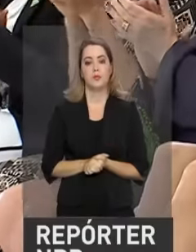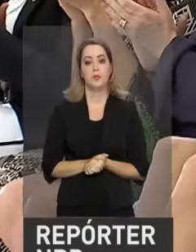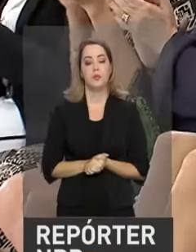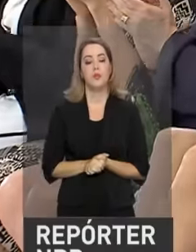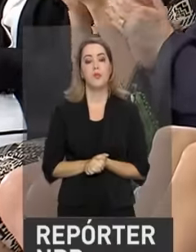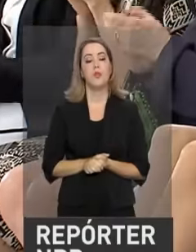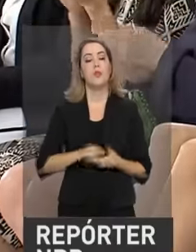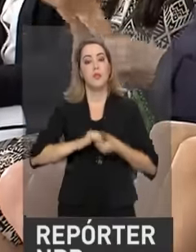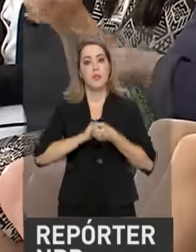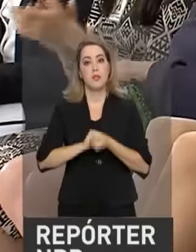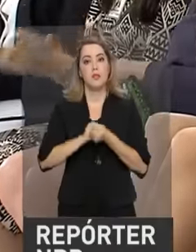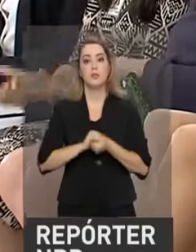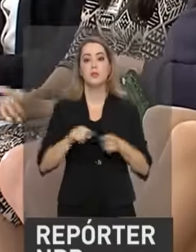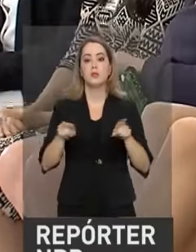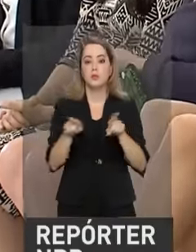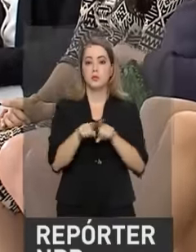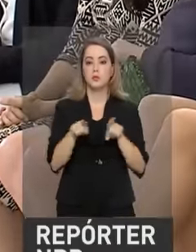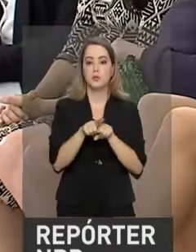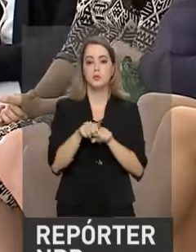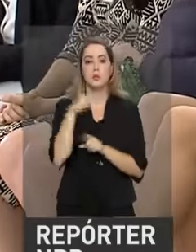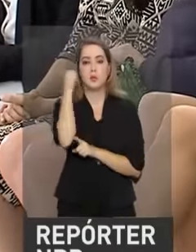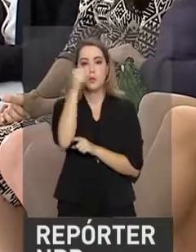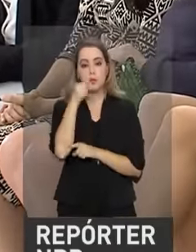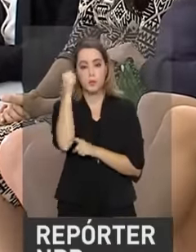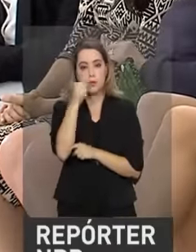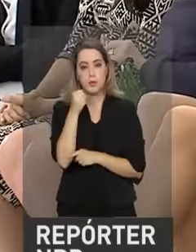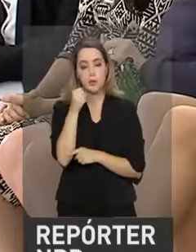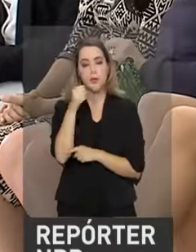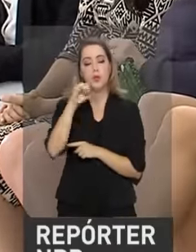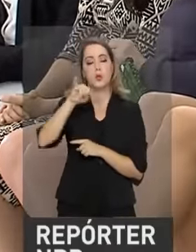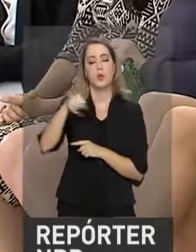Queria saudar o senador José Medeiros,